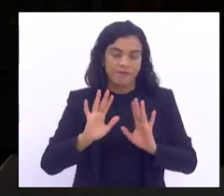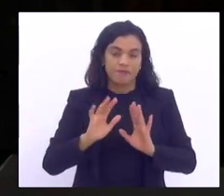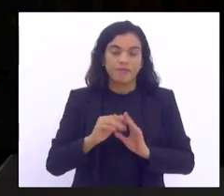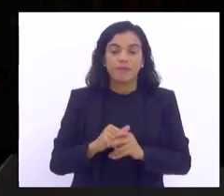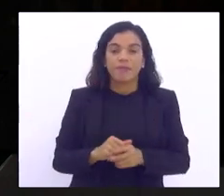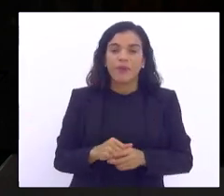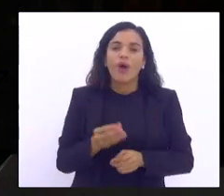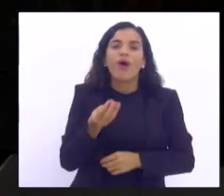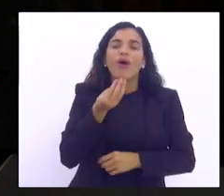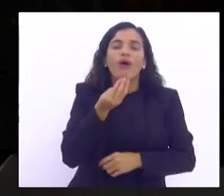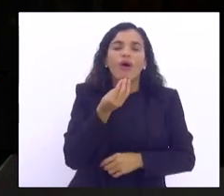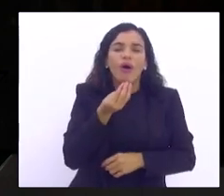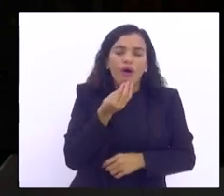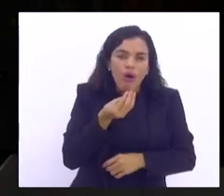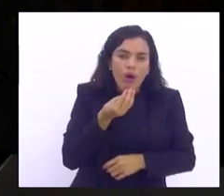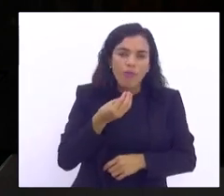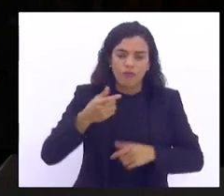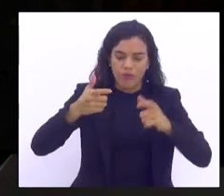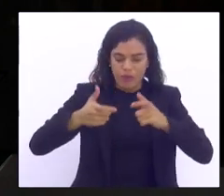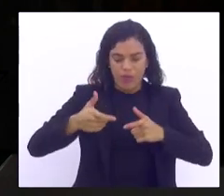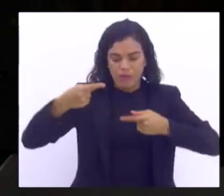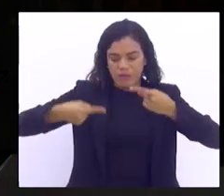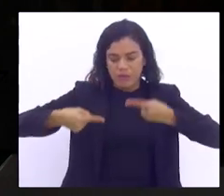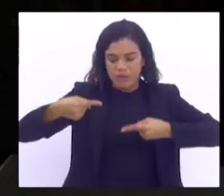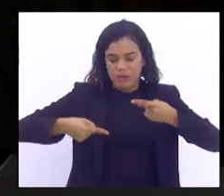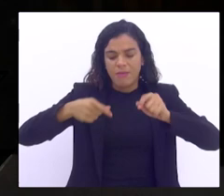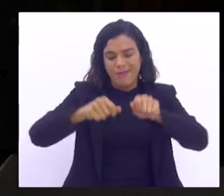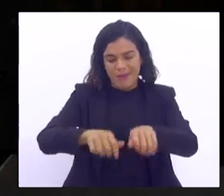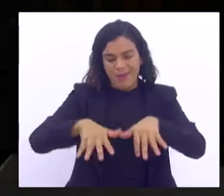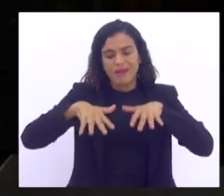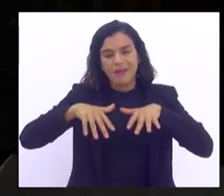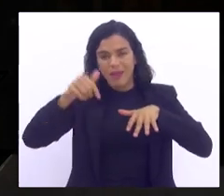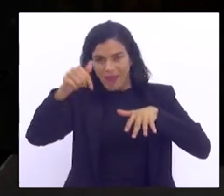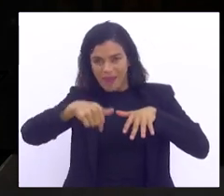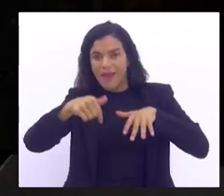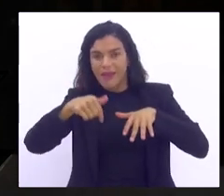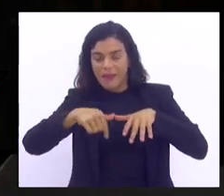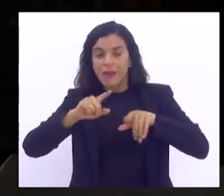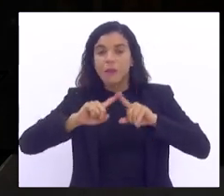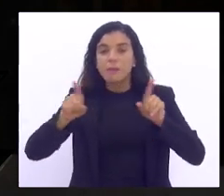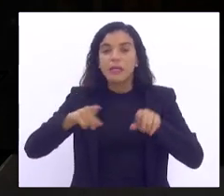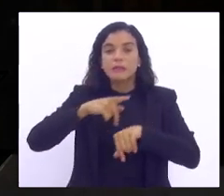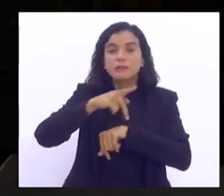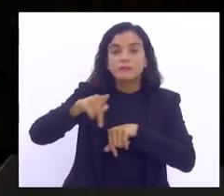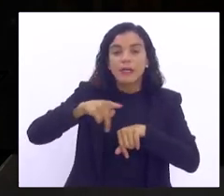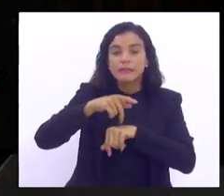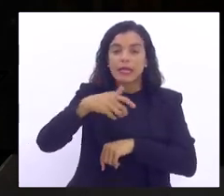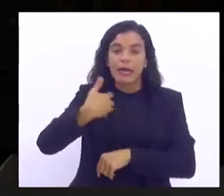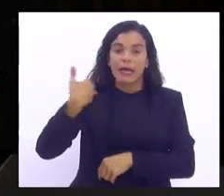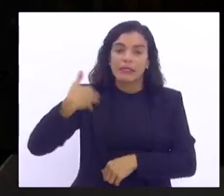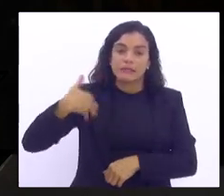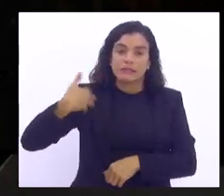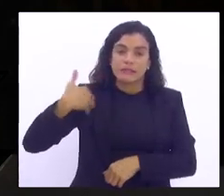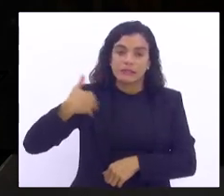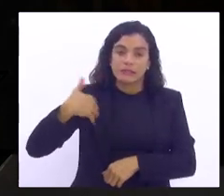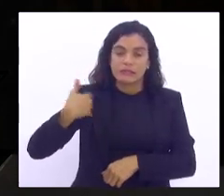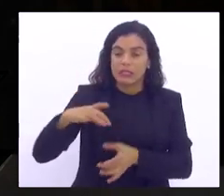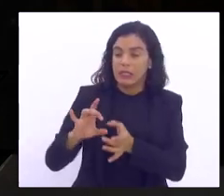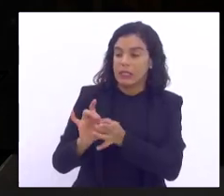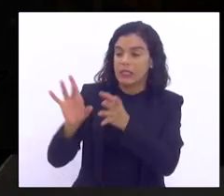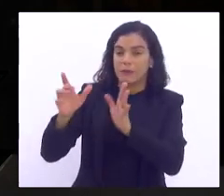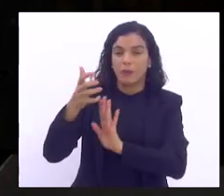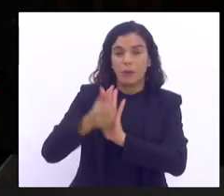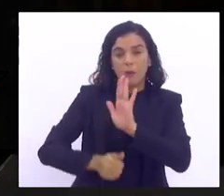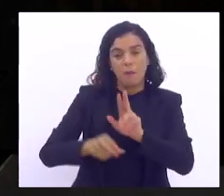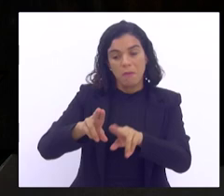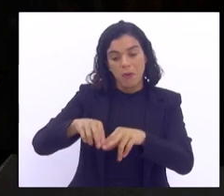é lógico que o ambiente de debate é o parlamento. Agora, em hipótese alguma, se um país, por exemplo, a Argentina legalizou o aborto por meio do